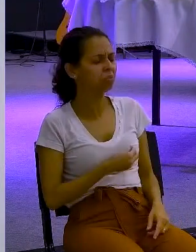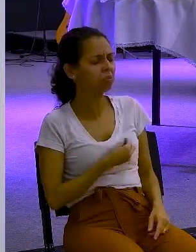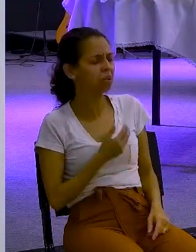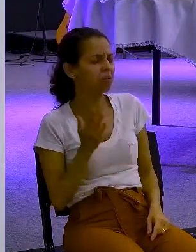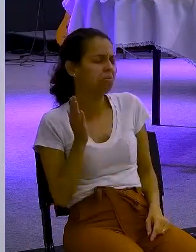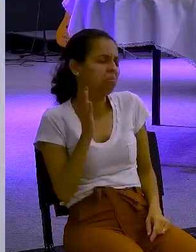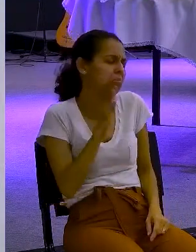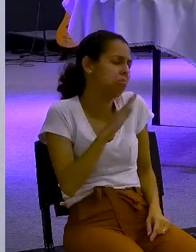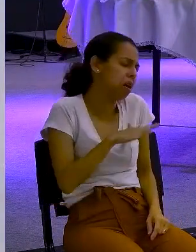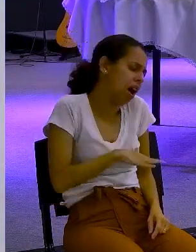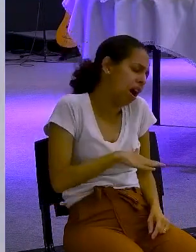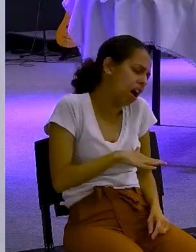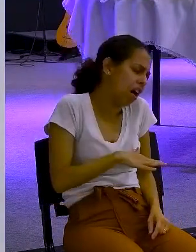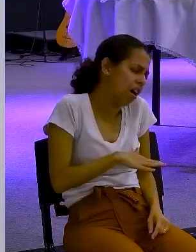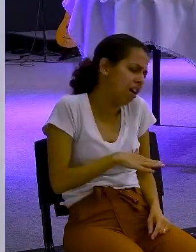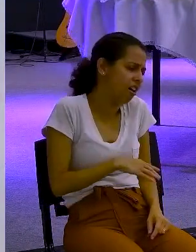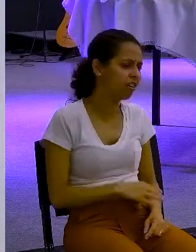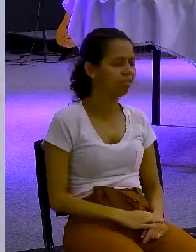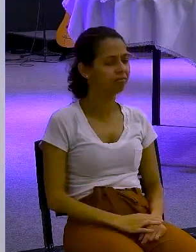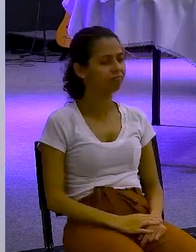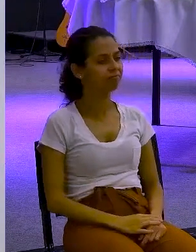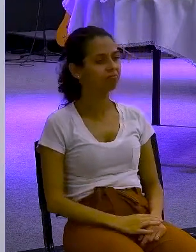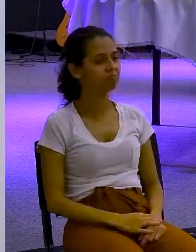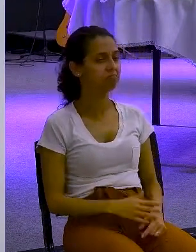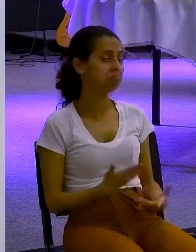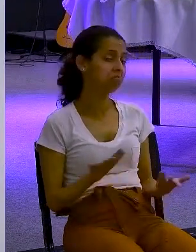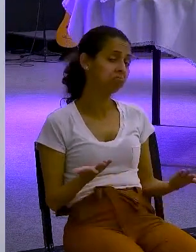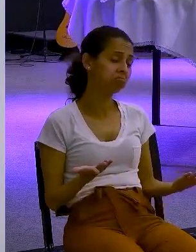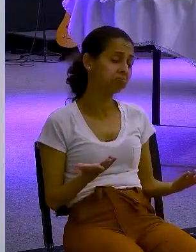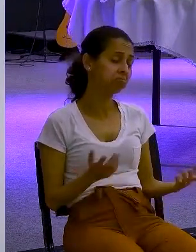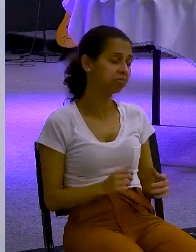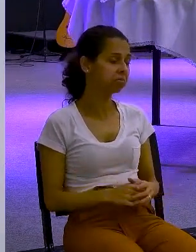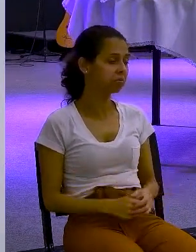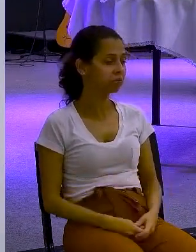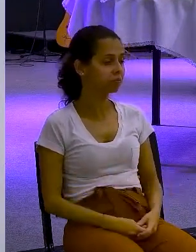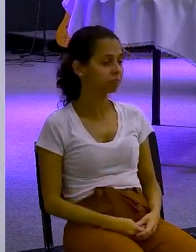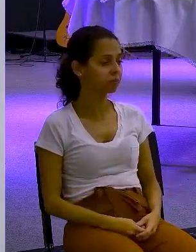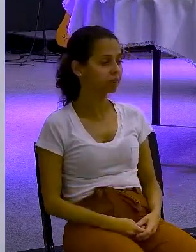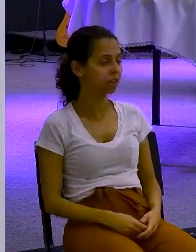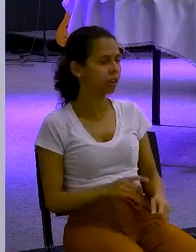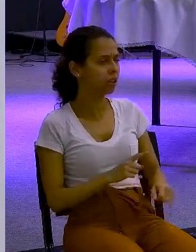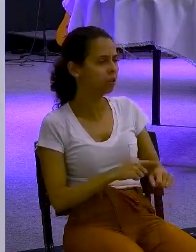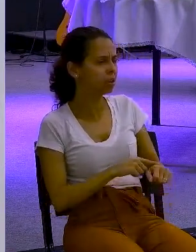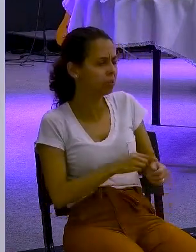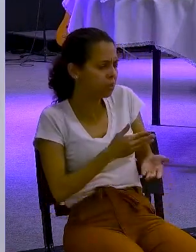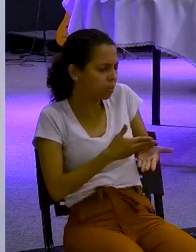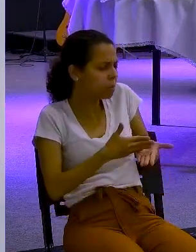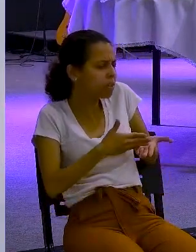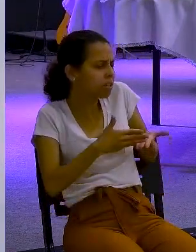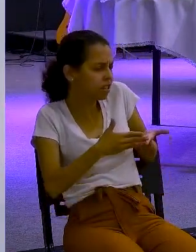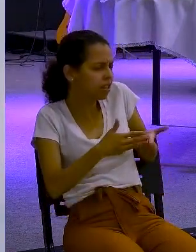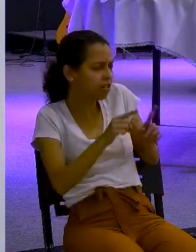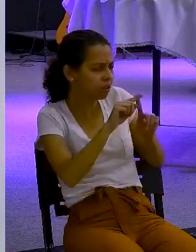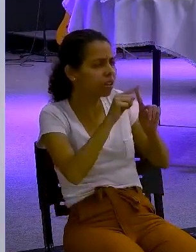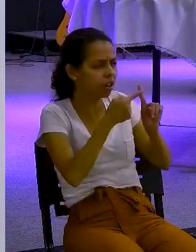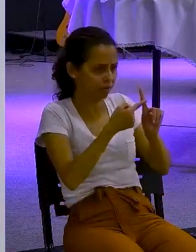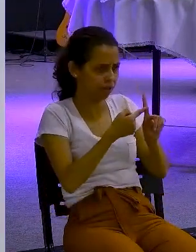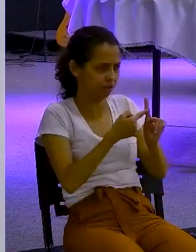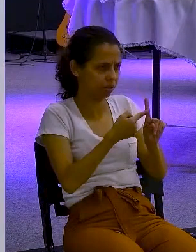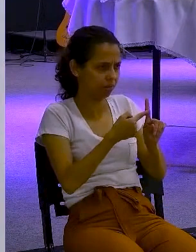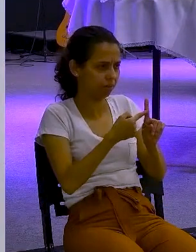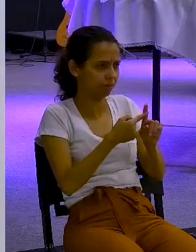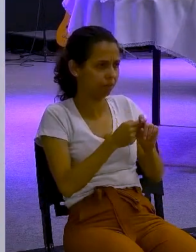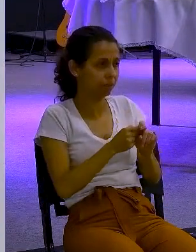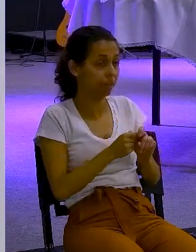primeiros inchaços, a mudança dos hormônios. É aquele momento inicial da gestação. Então ela entra